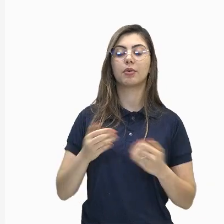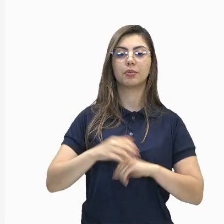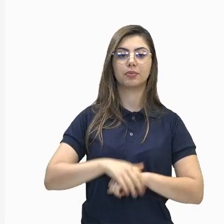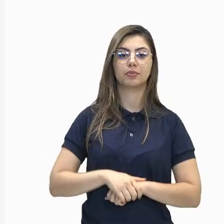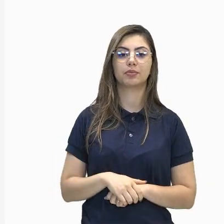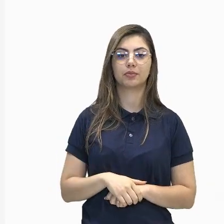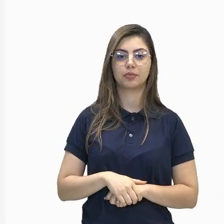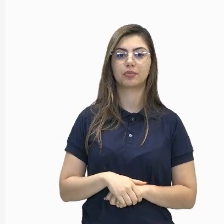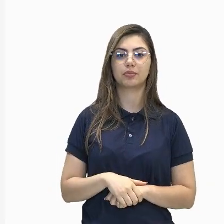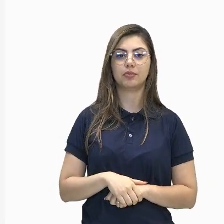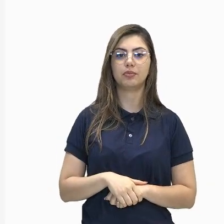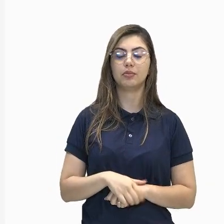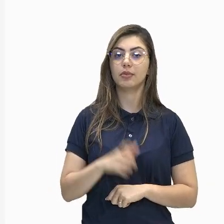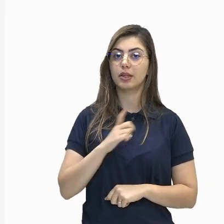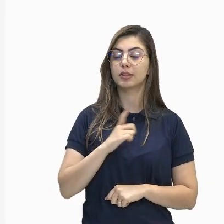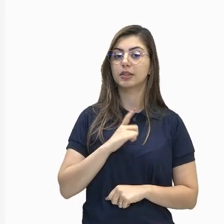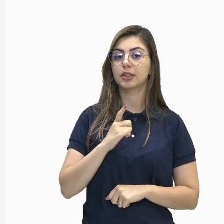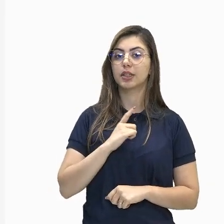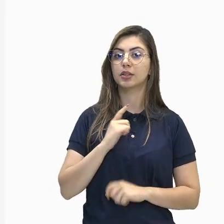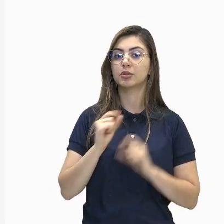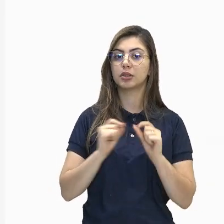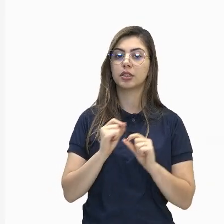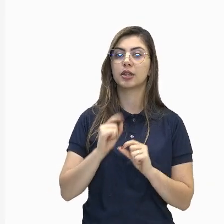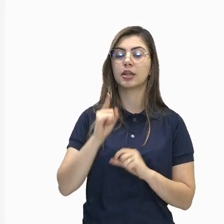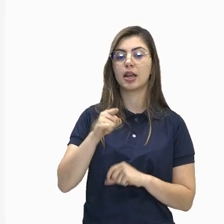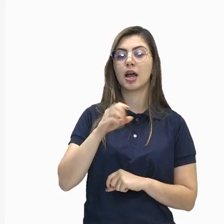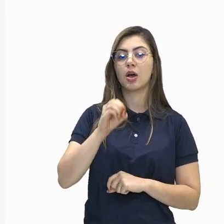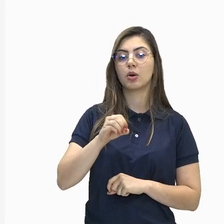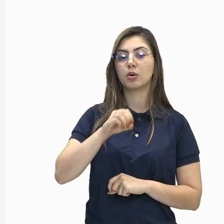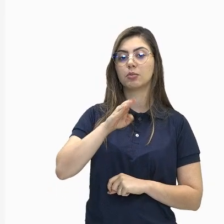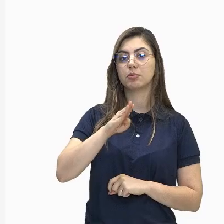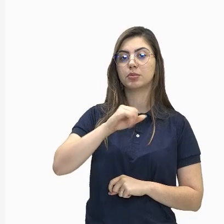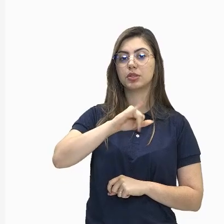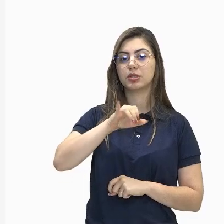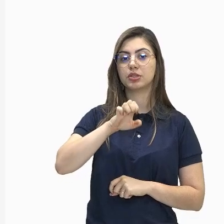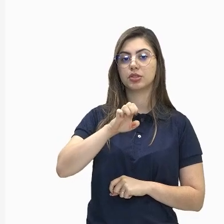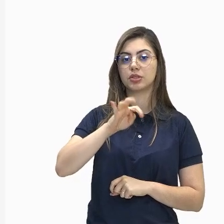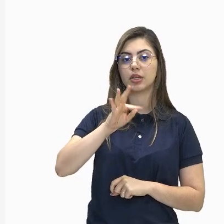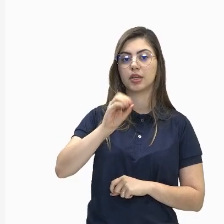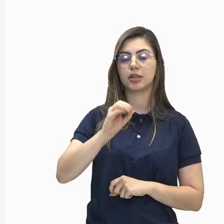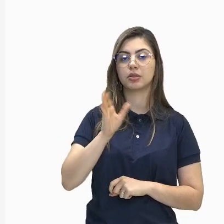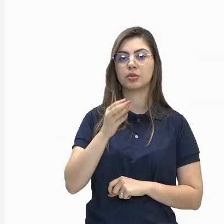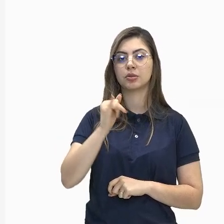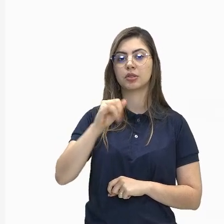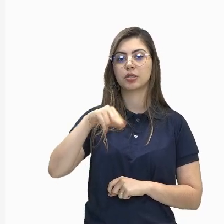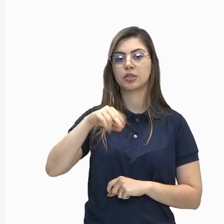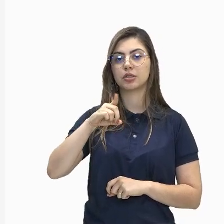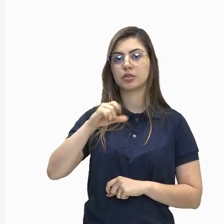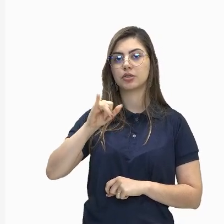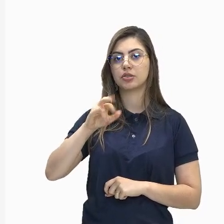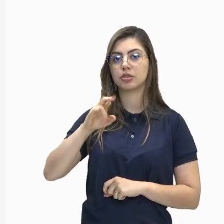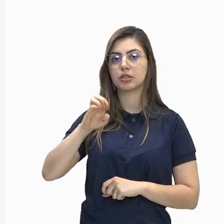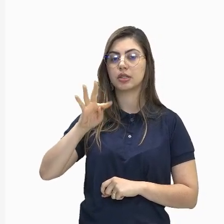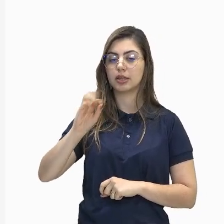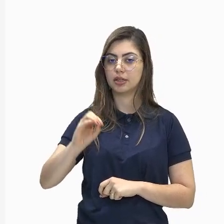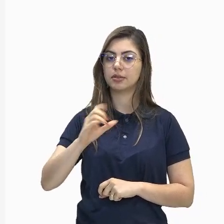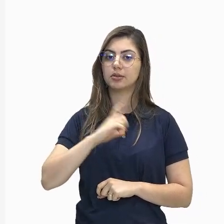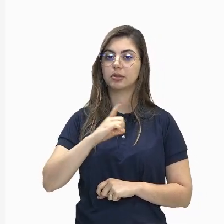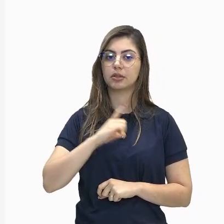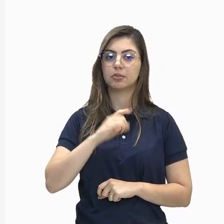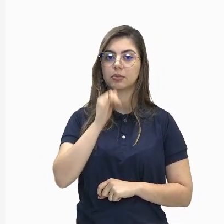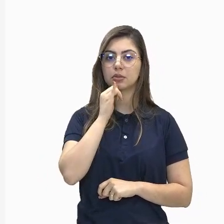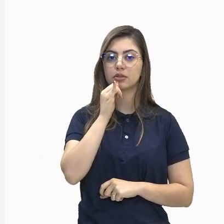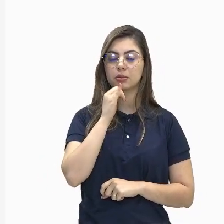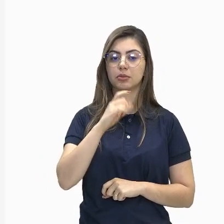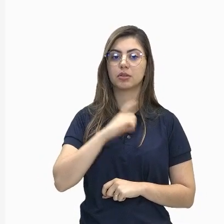direto, nós também temos objetos indiretos. Chama-se objeto indireto, que é o complemento, certo? Que se liga ao verbo com o